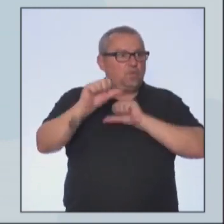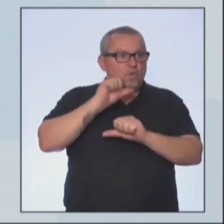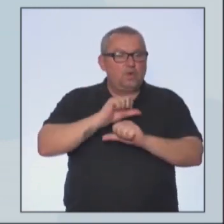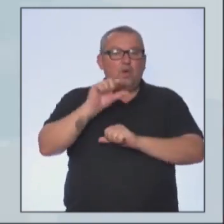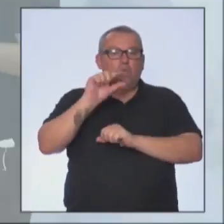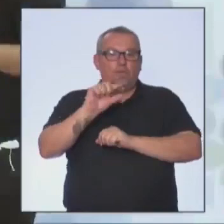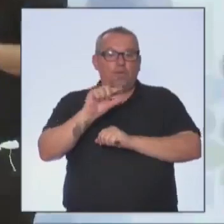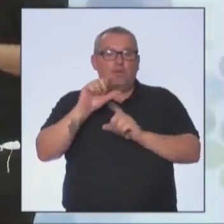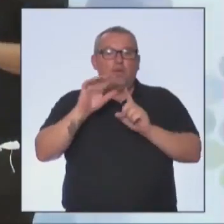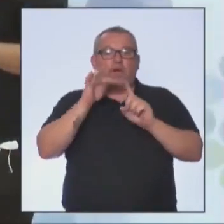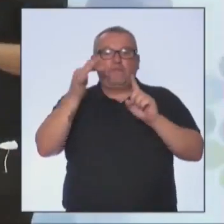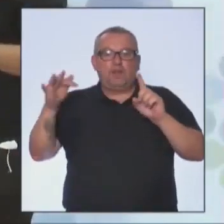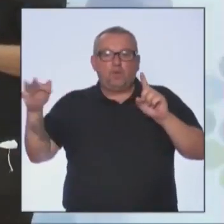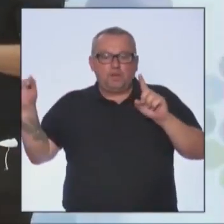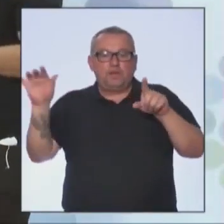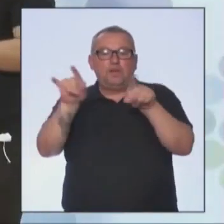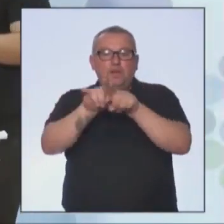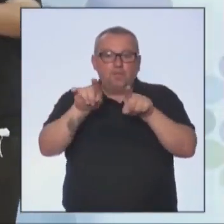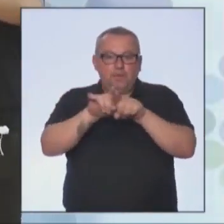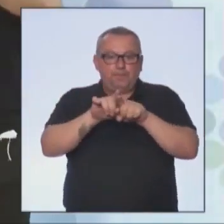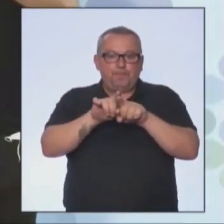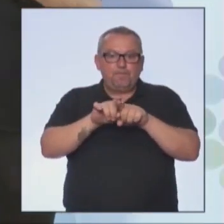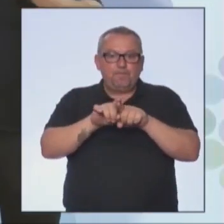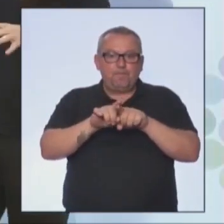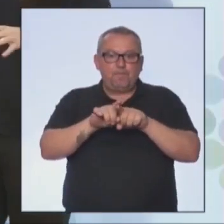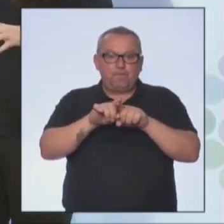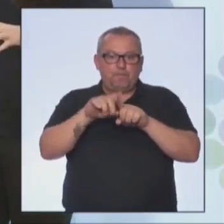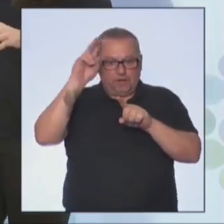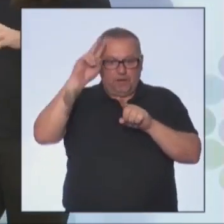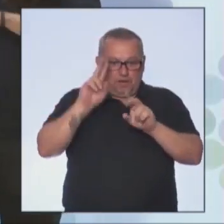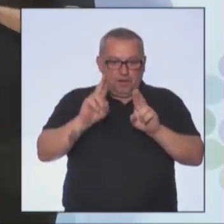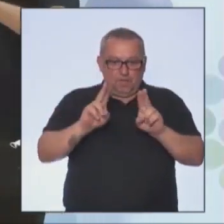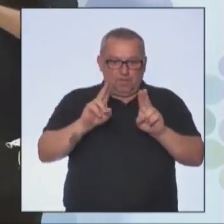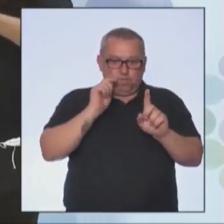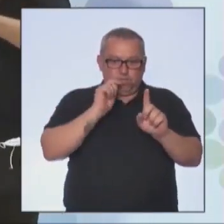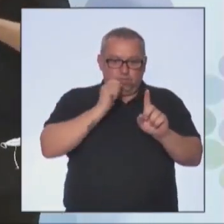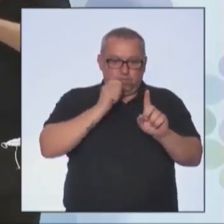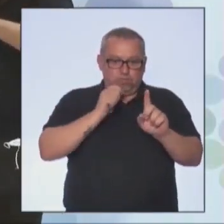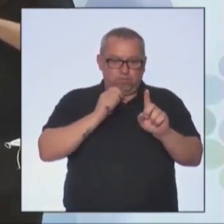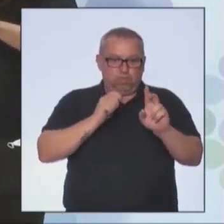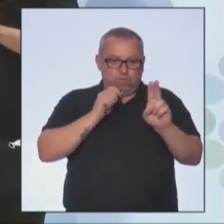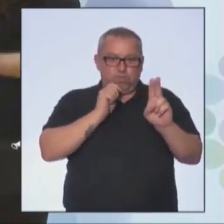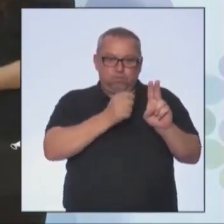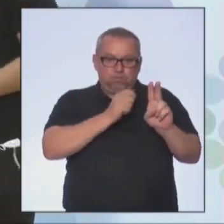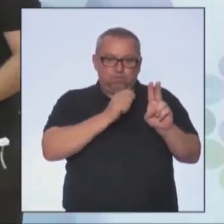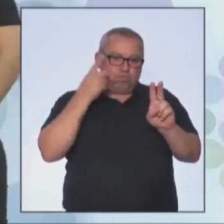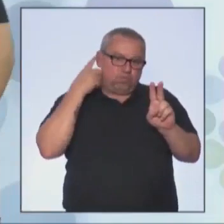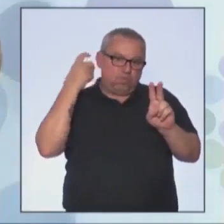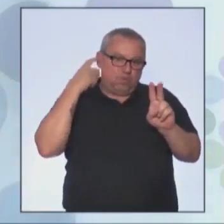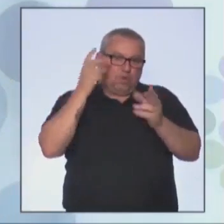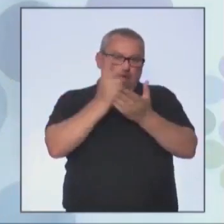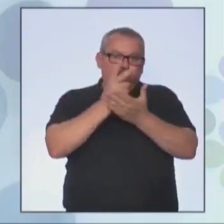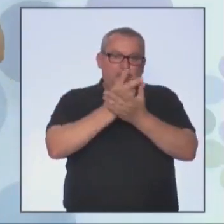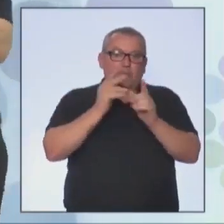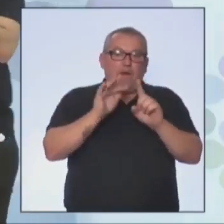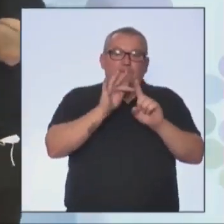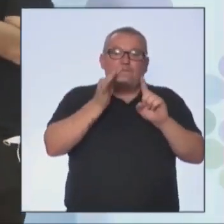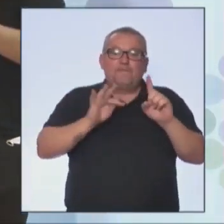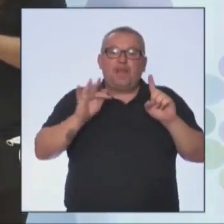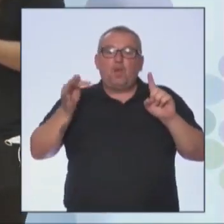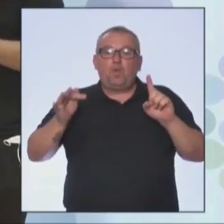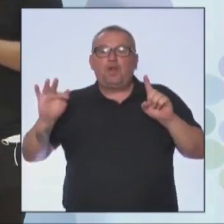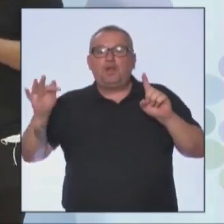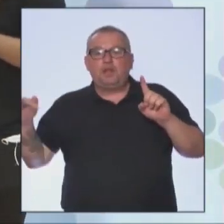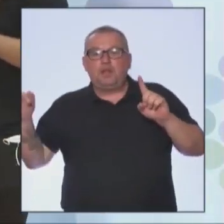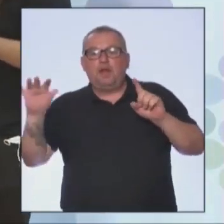pouquinho a frequência de um deles. Então a gente tinha diapasões iguais, mesma frequência, mas a gente coloca a peça e muda